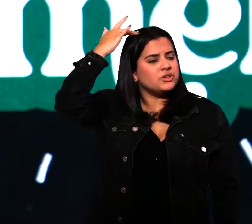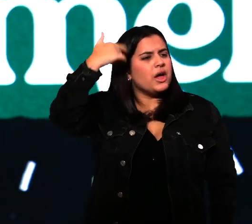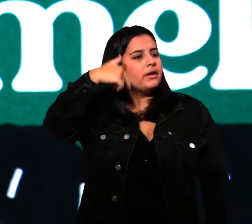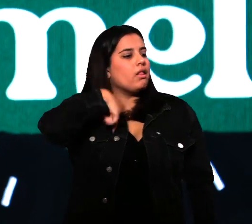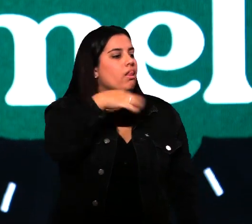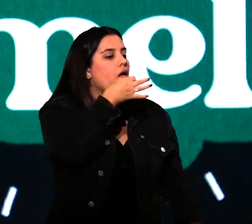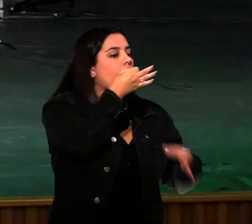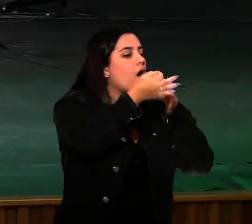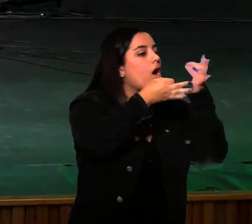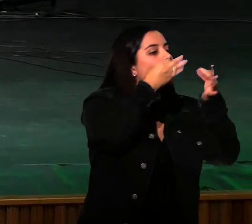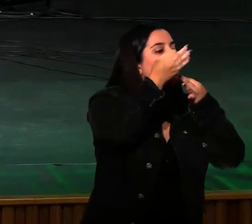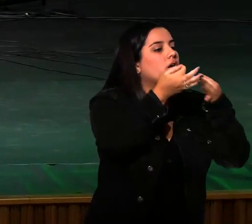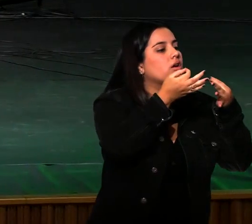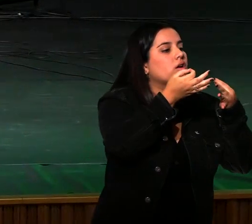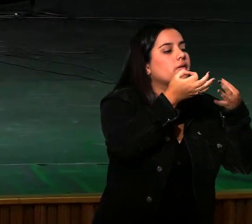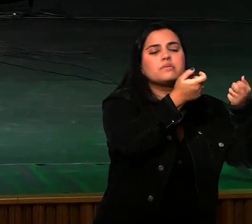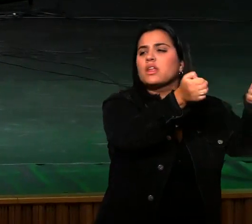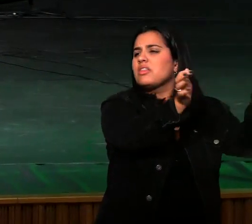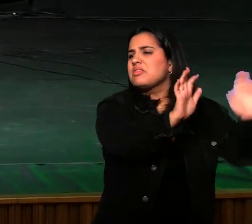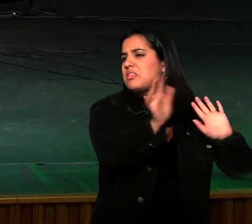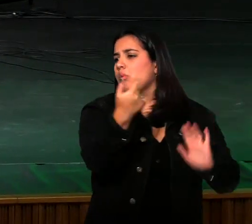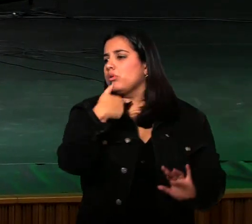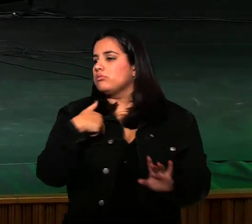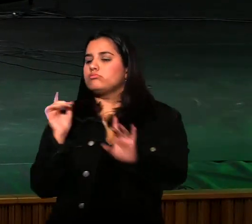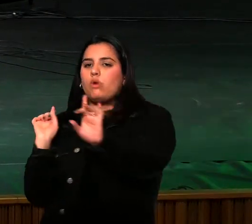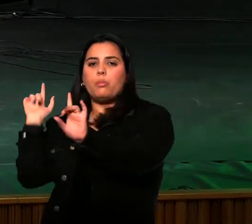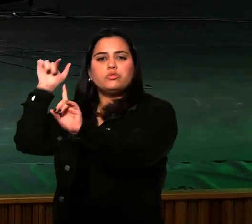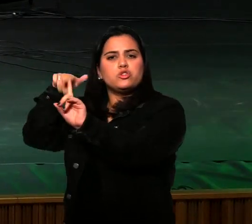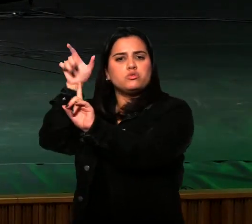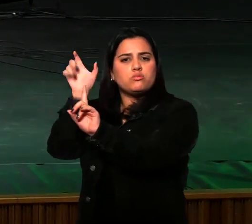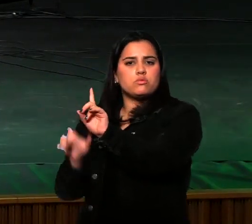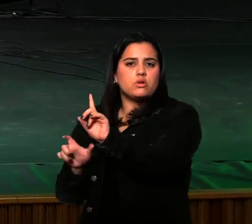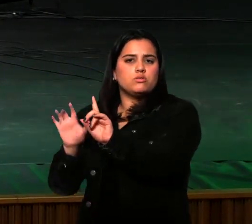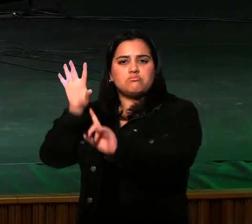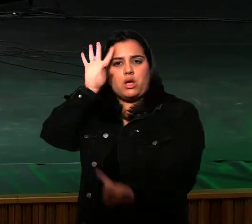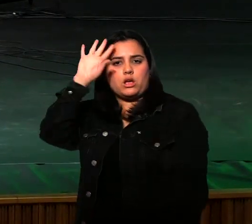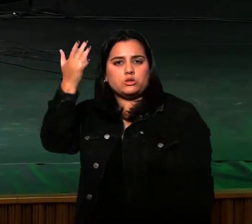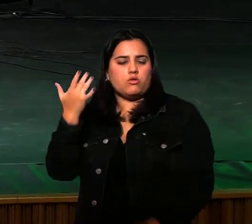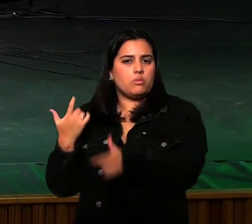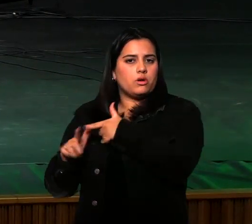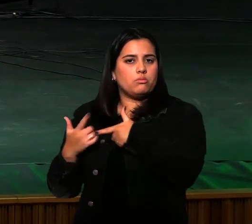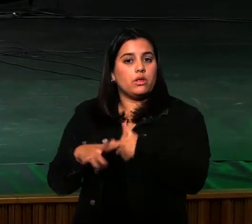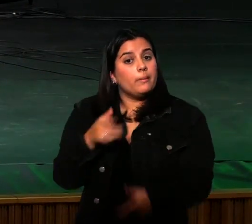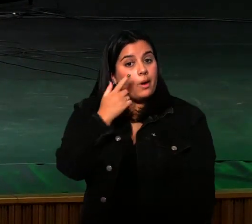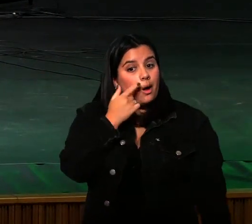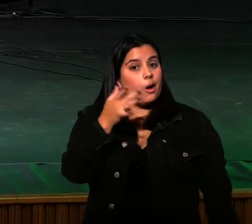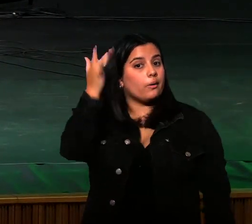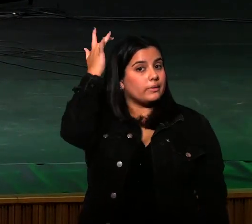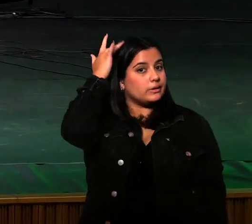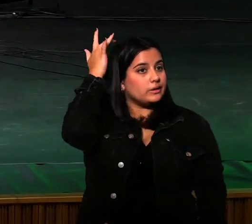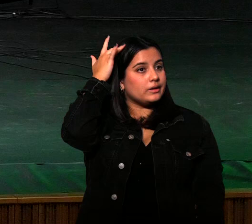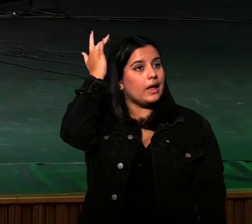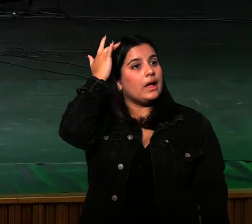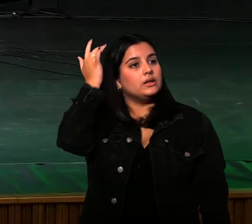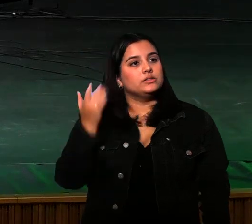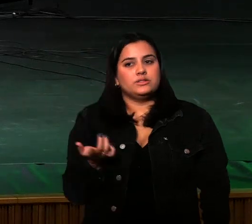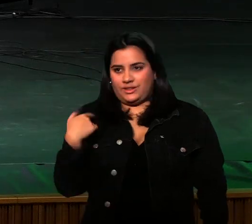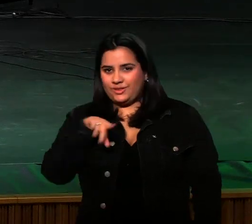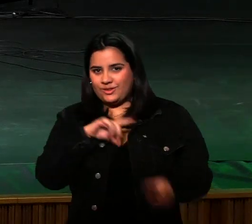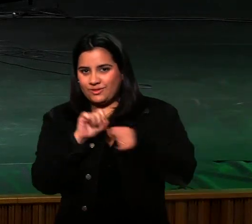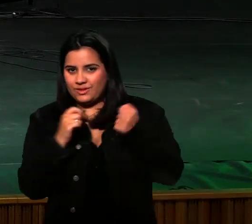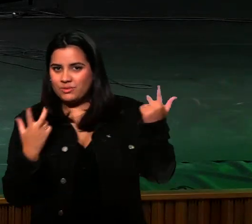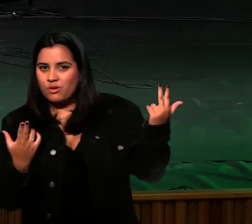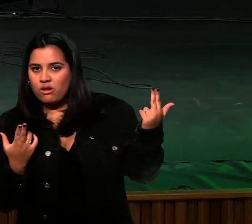alheias dos outros, vai direto na pessoa, resolve o problema que tem com aquela pessoa. Olha que atitude madura espiritual. A gente faz?